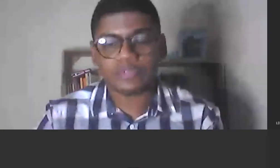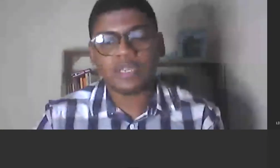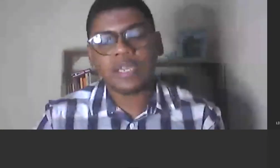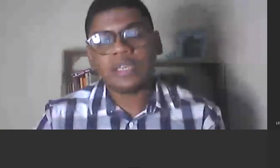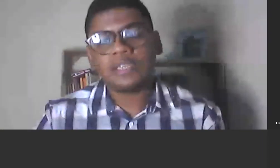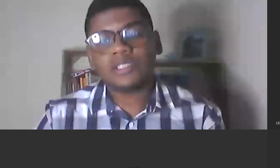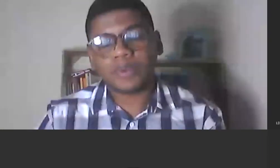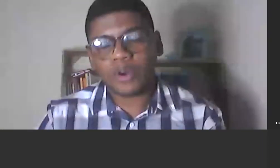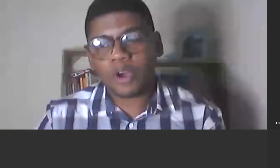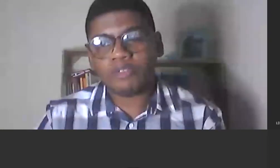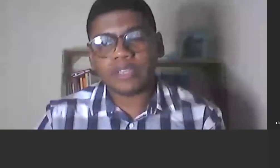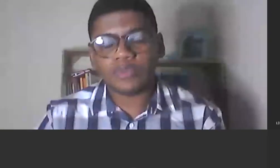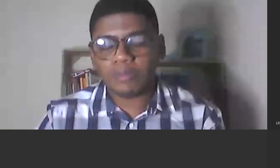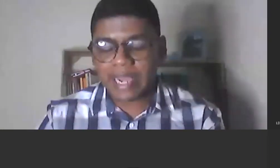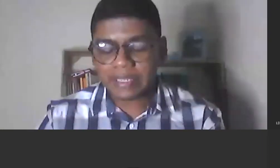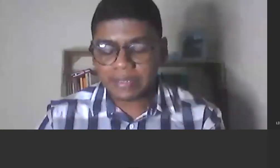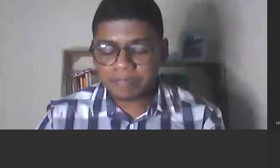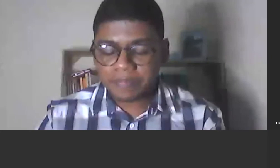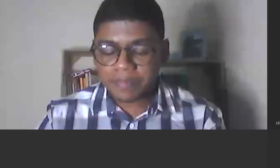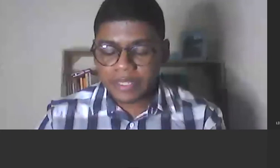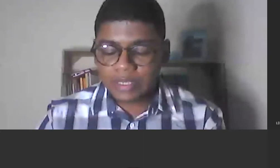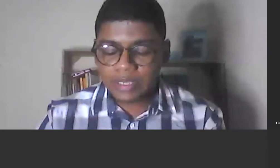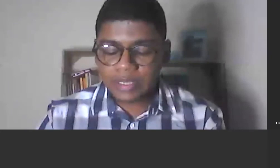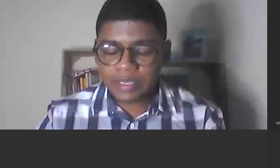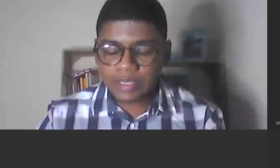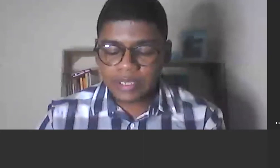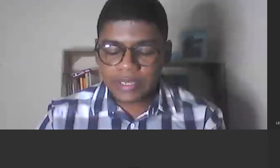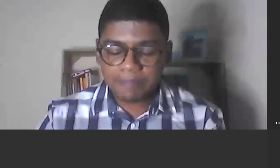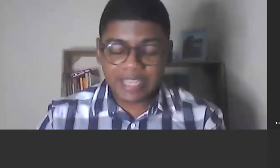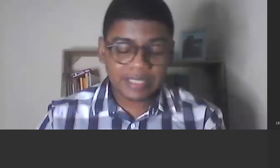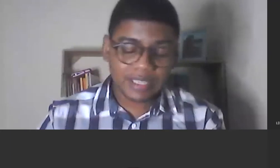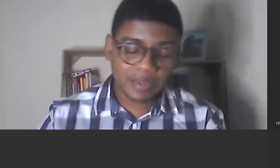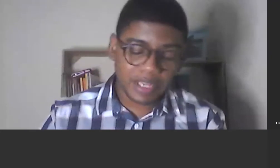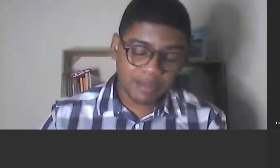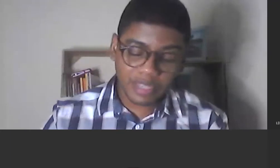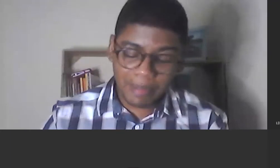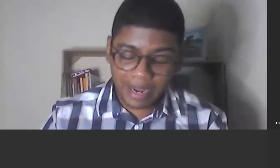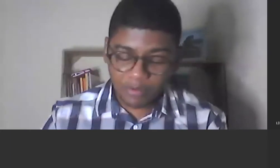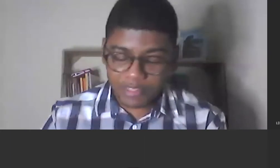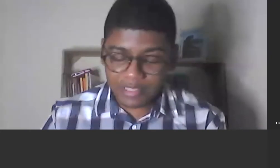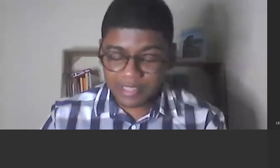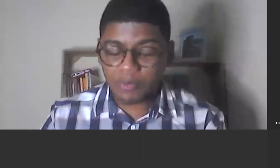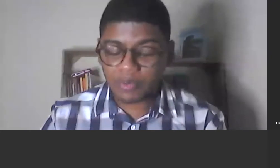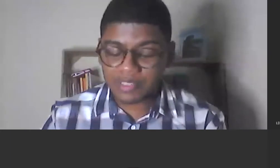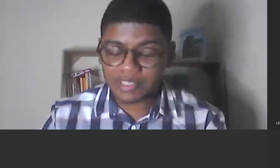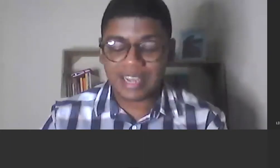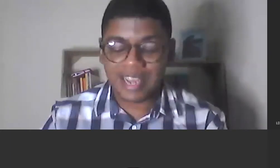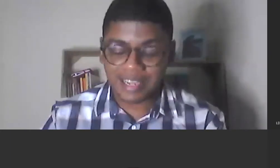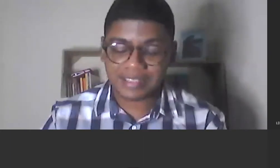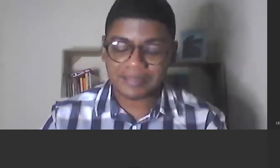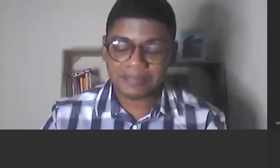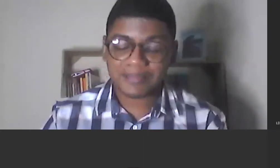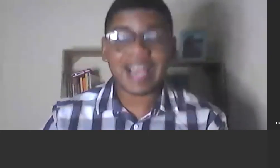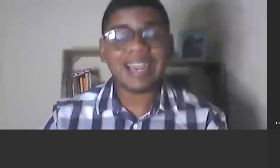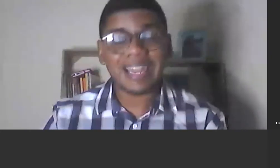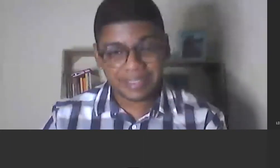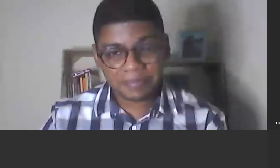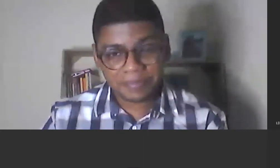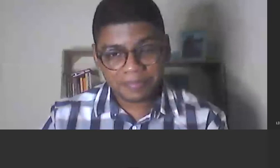nossos períodos de prova e tudo mais. Mas assim, eu queria muito trabalhar com vocês alguns